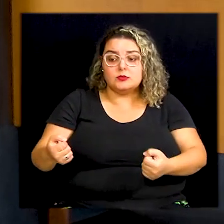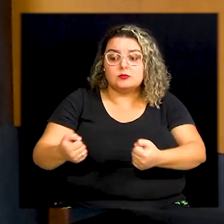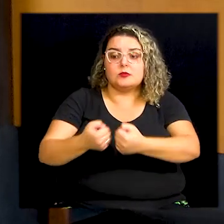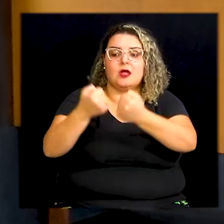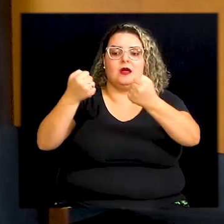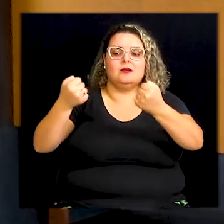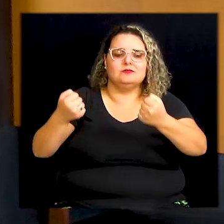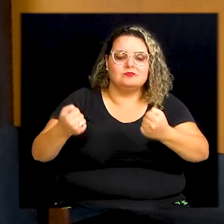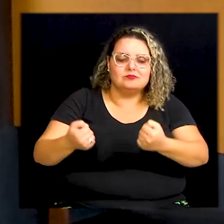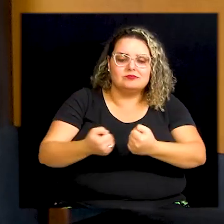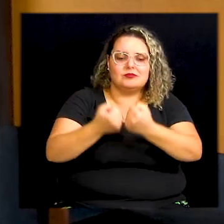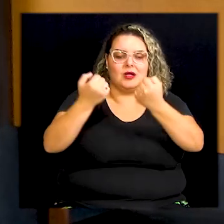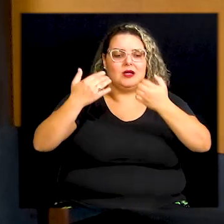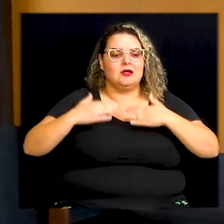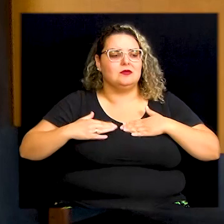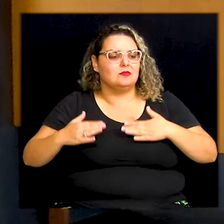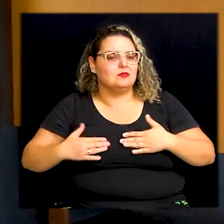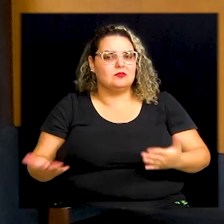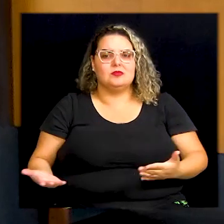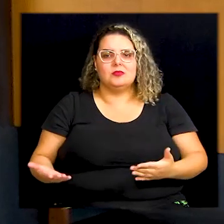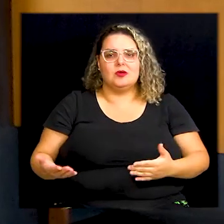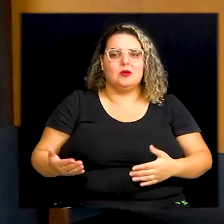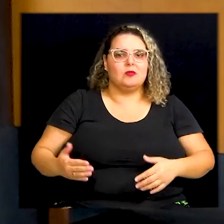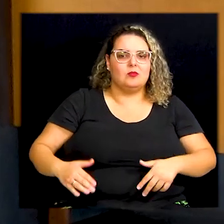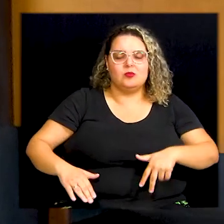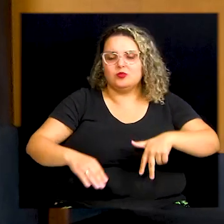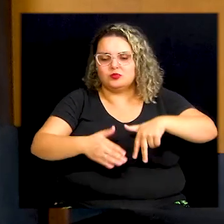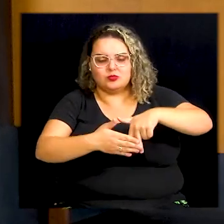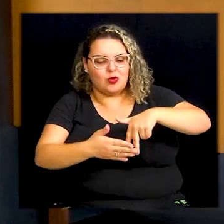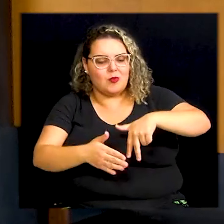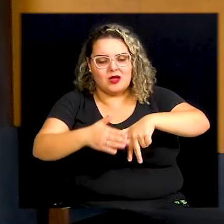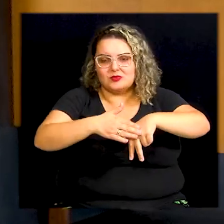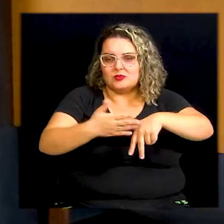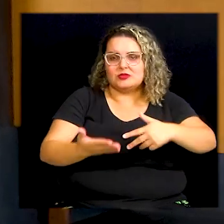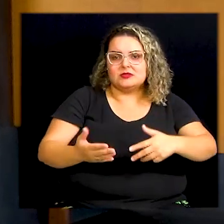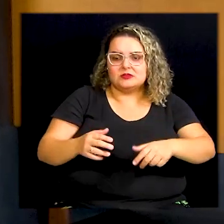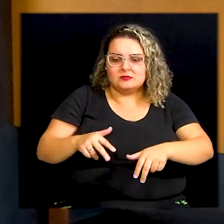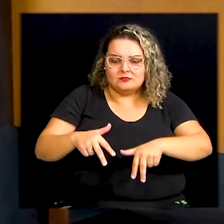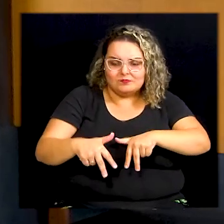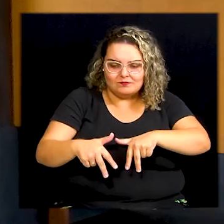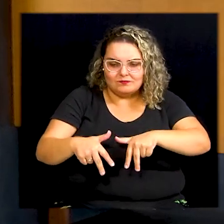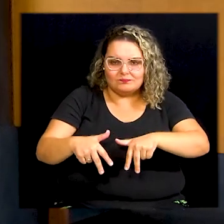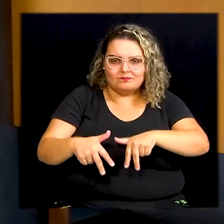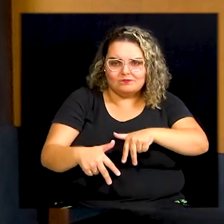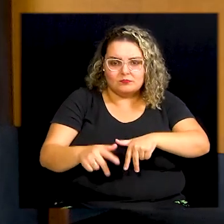embate físico, muito embate por cima, por baixo, então a gente tinha que travar o